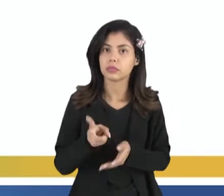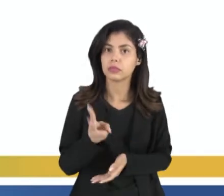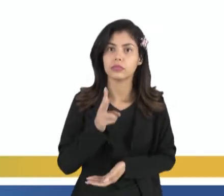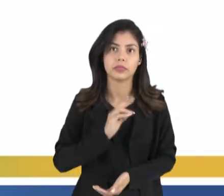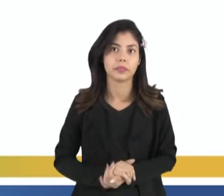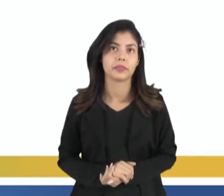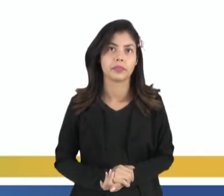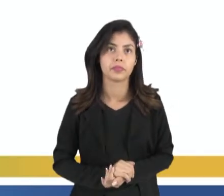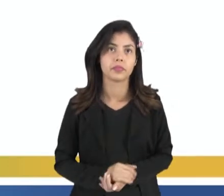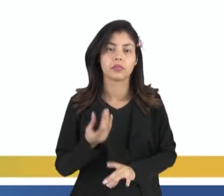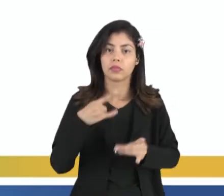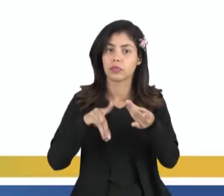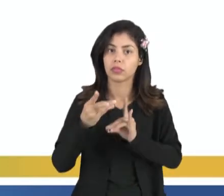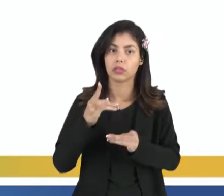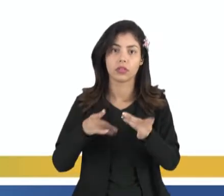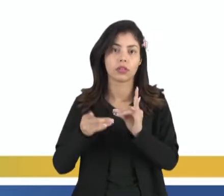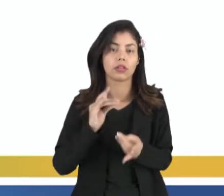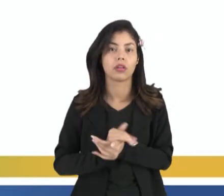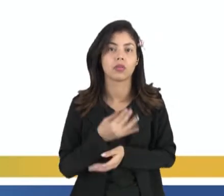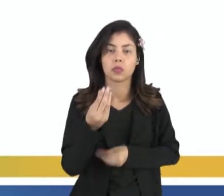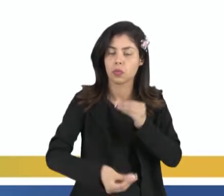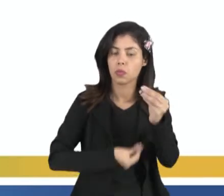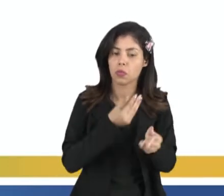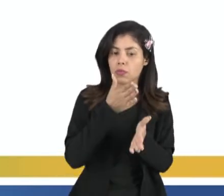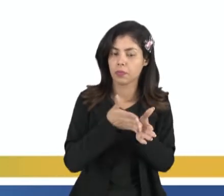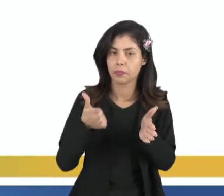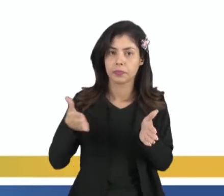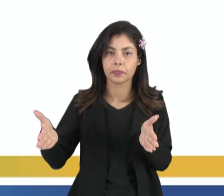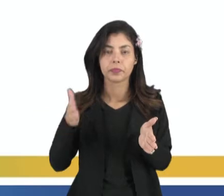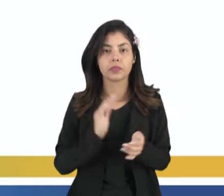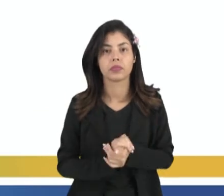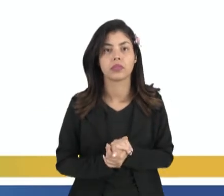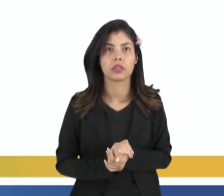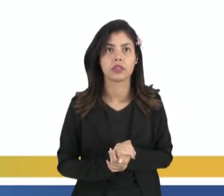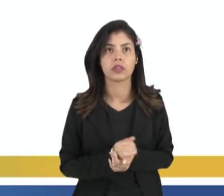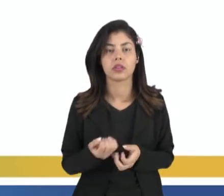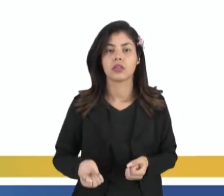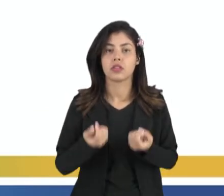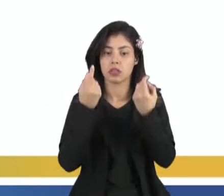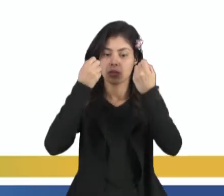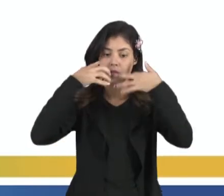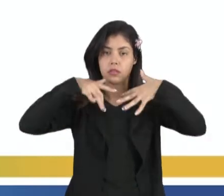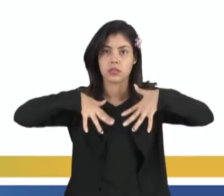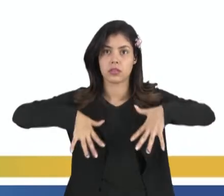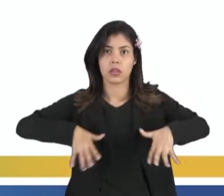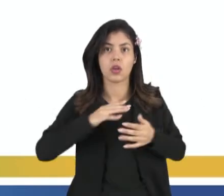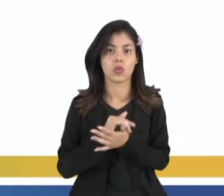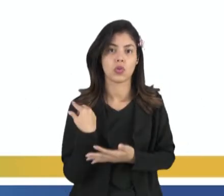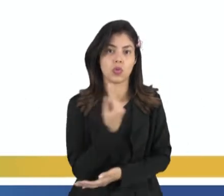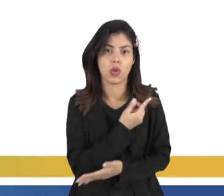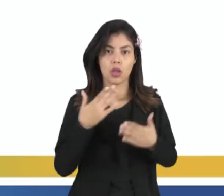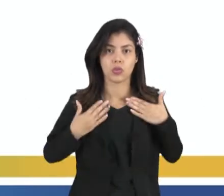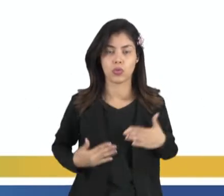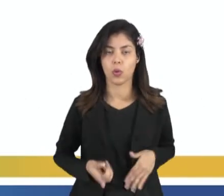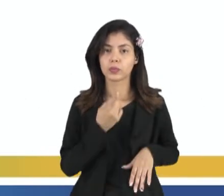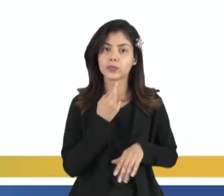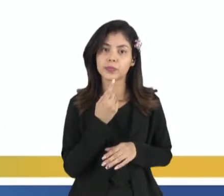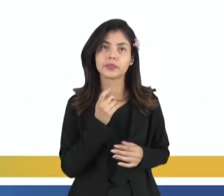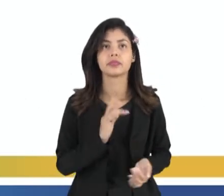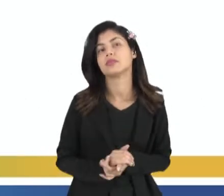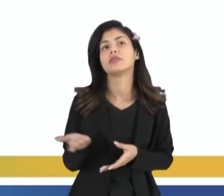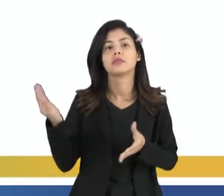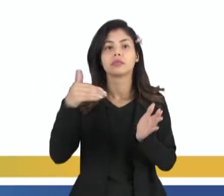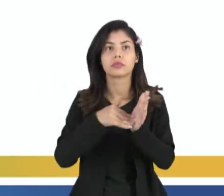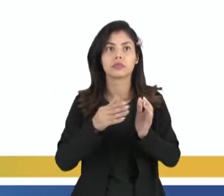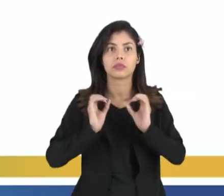momento. E os hormônios, conforme eles vão sendo lançados na corrente sanguínea, eles têm o objetivo de chegar até